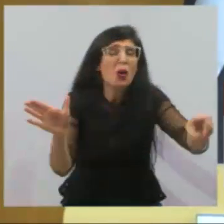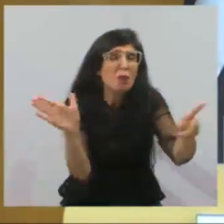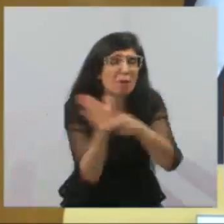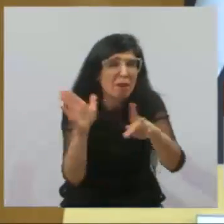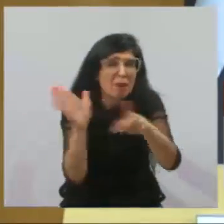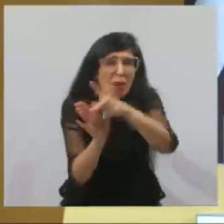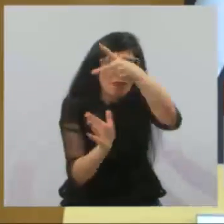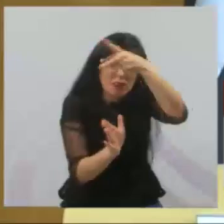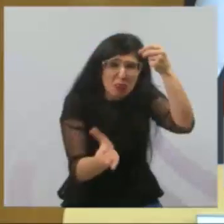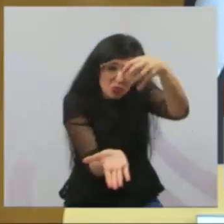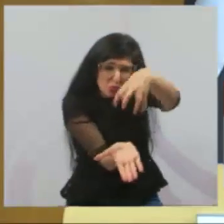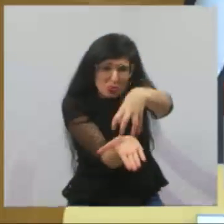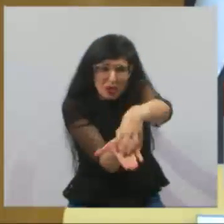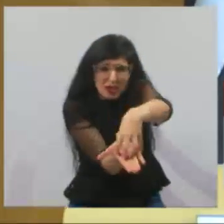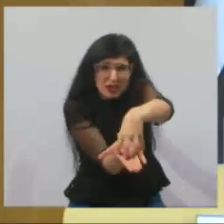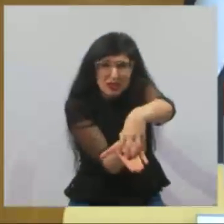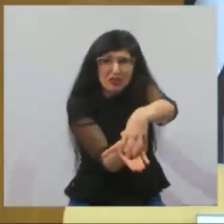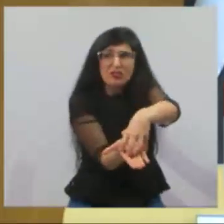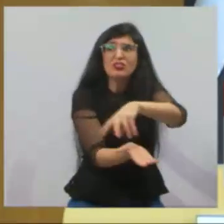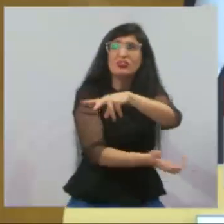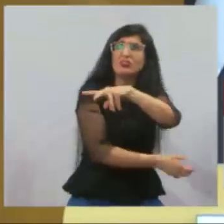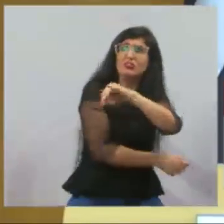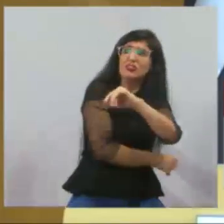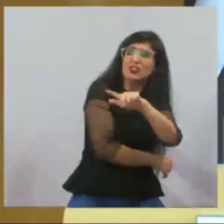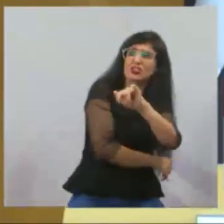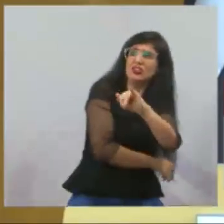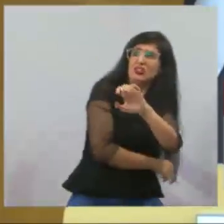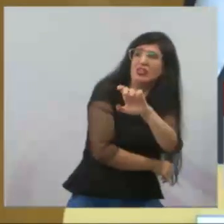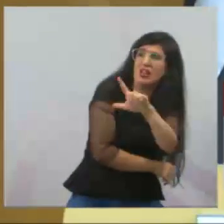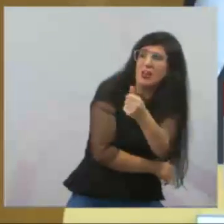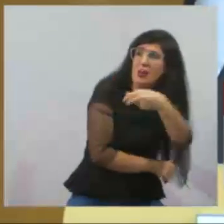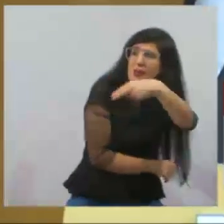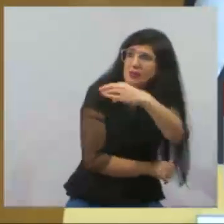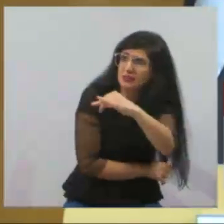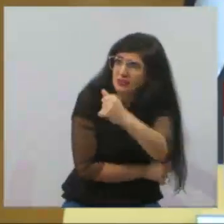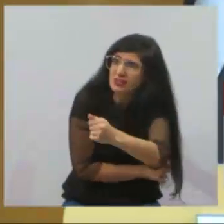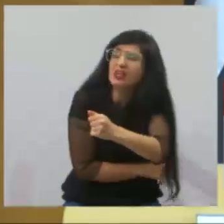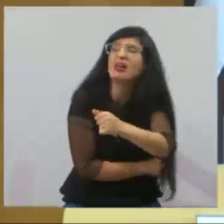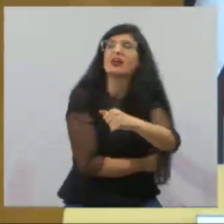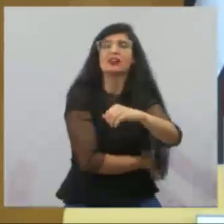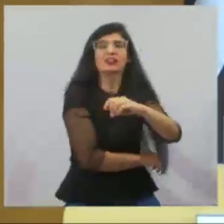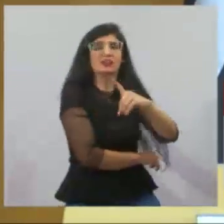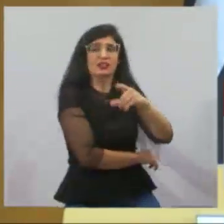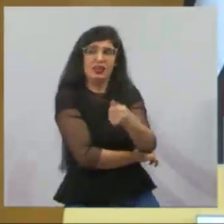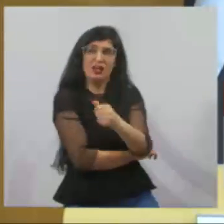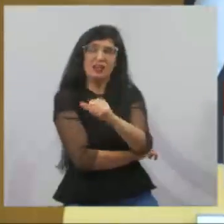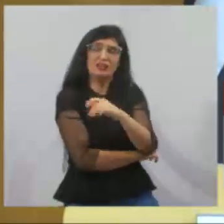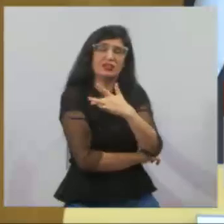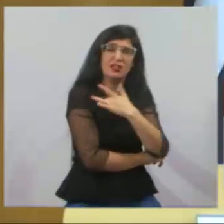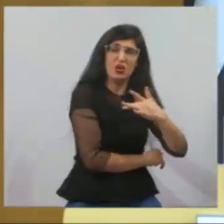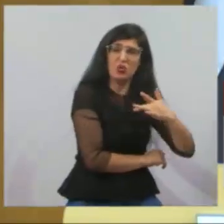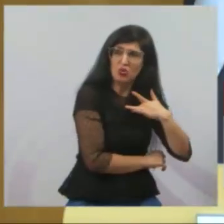Eu fui lá. Não é roupa apropriada, IPI, que estava sendo dividido.